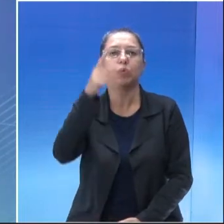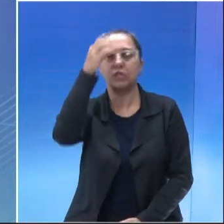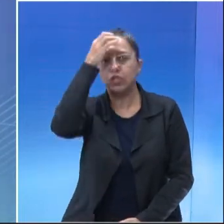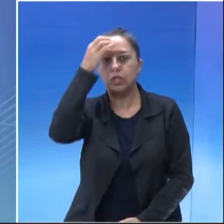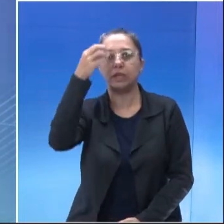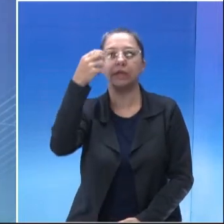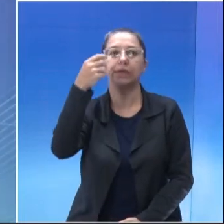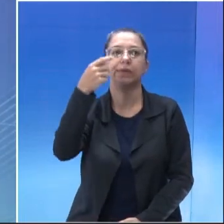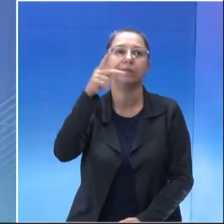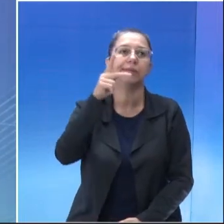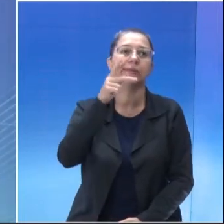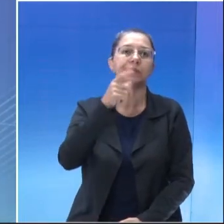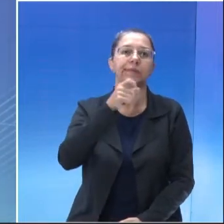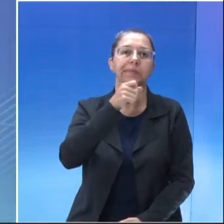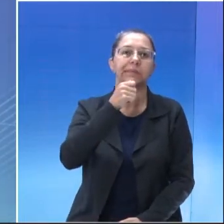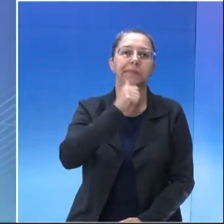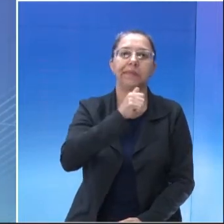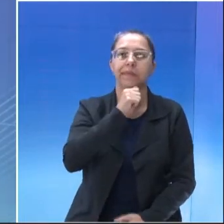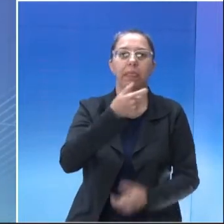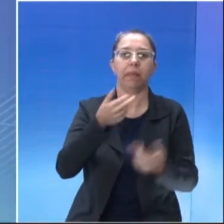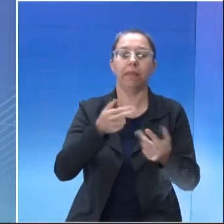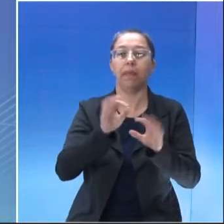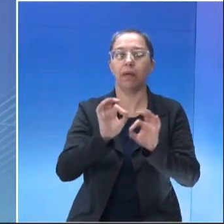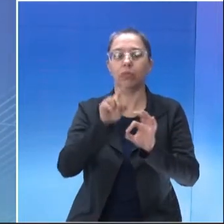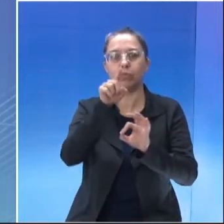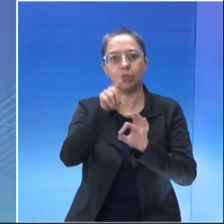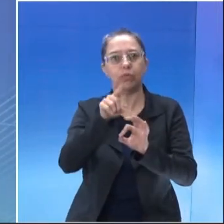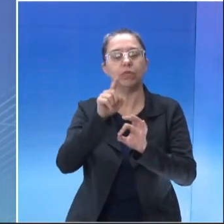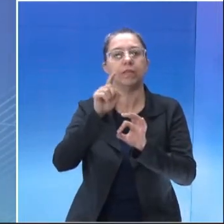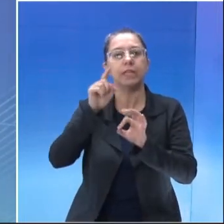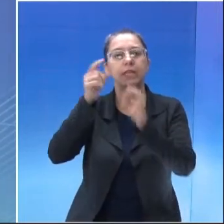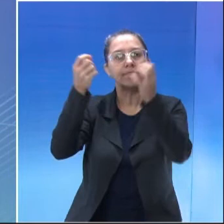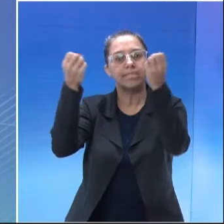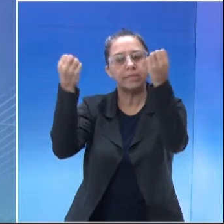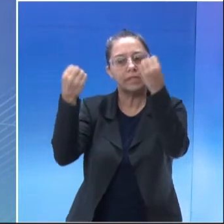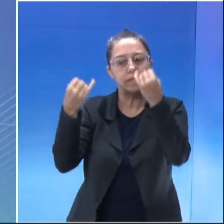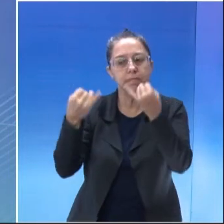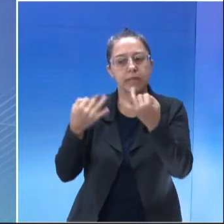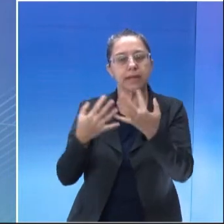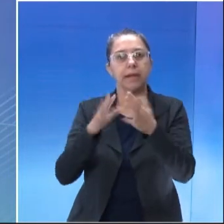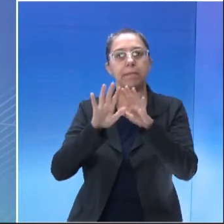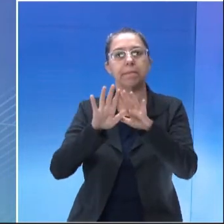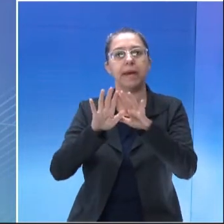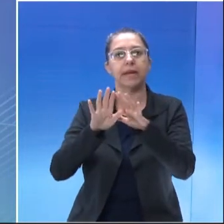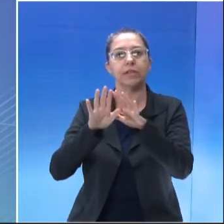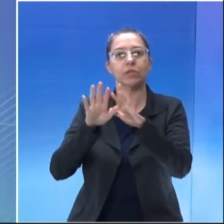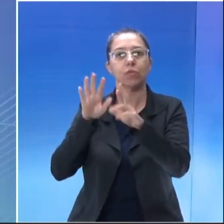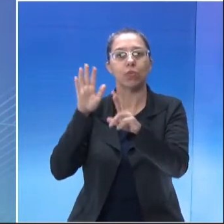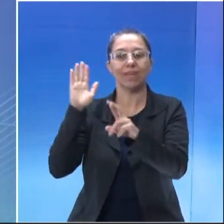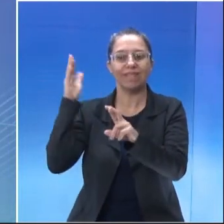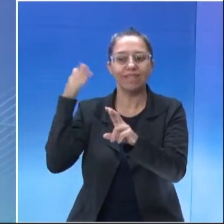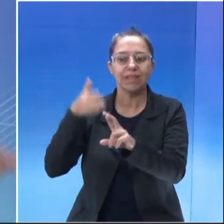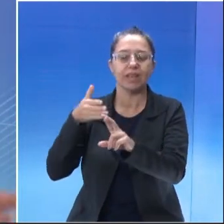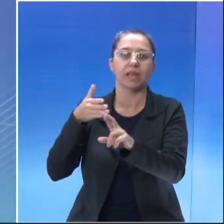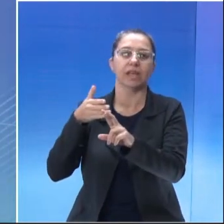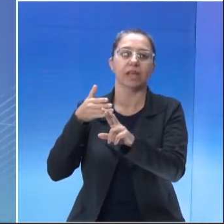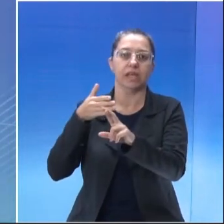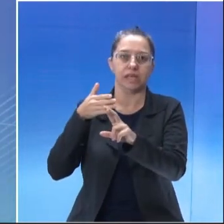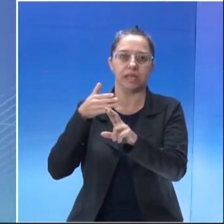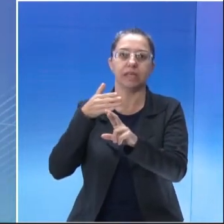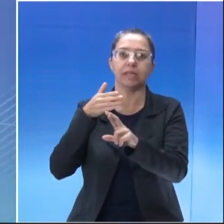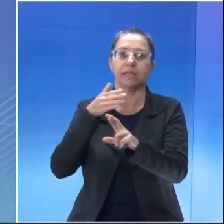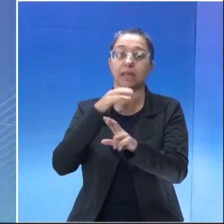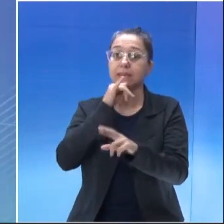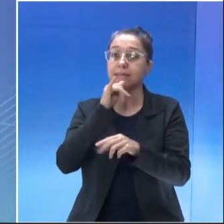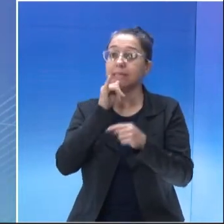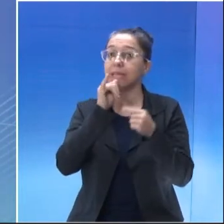que você quer defender com dados. Então, você vai dar uma explicação do que você realmente entende daquele